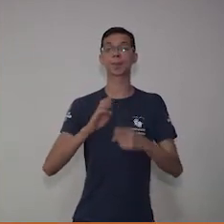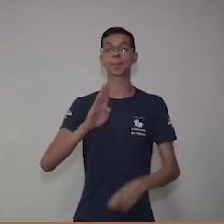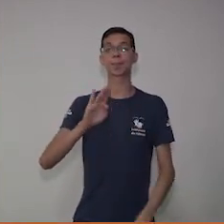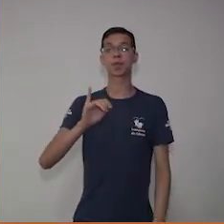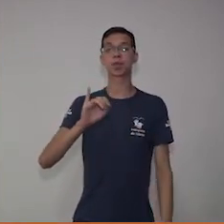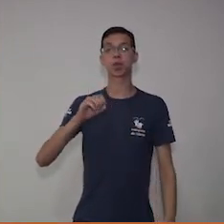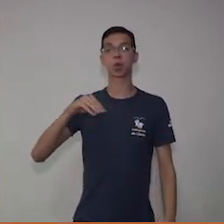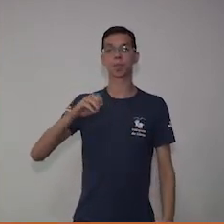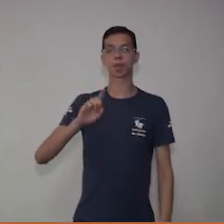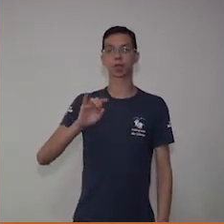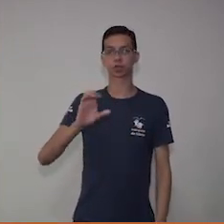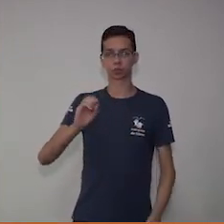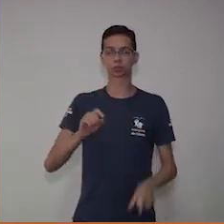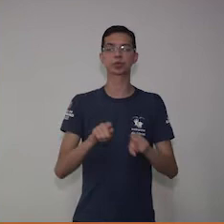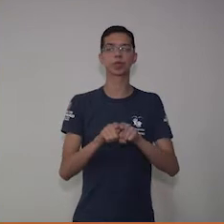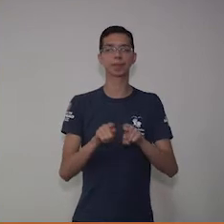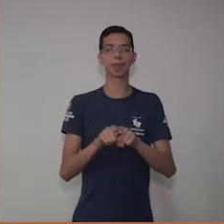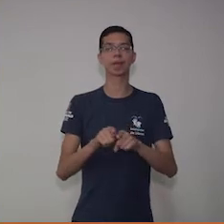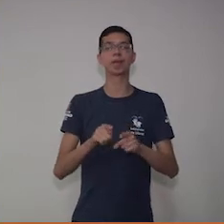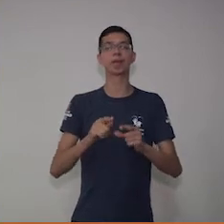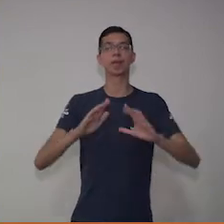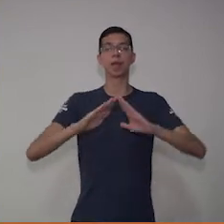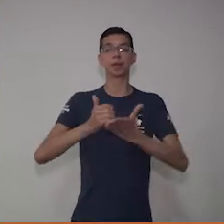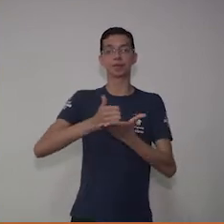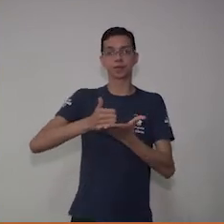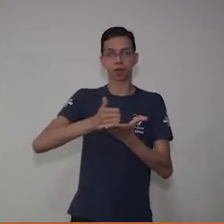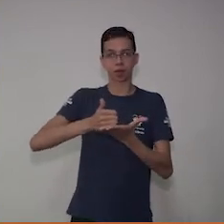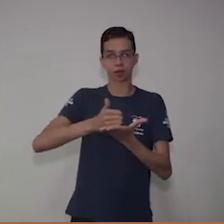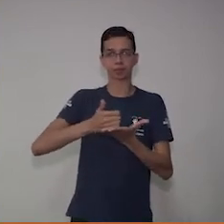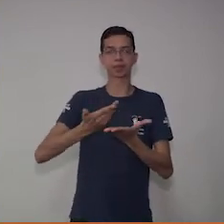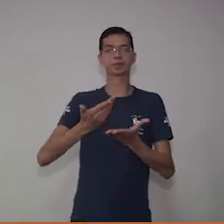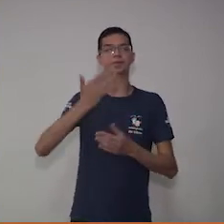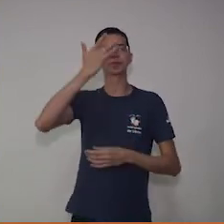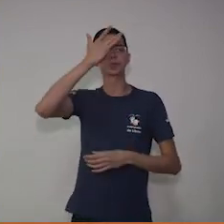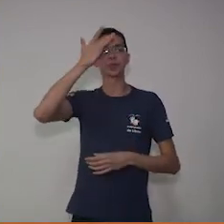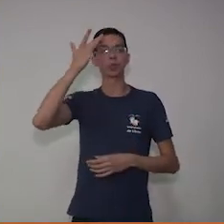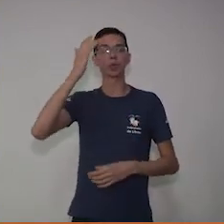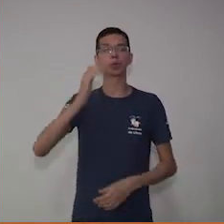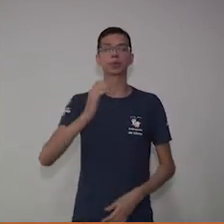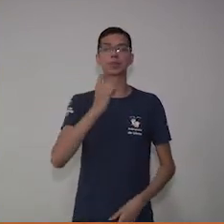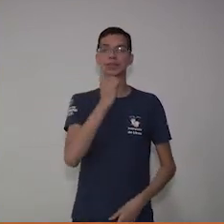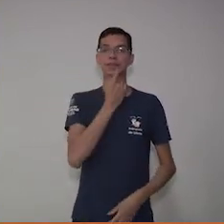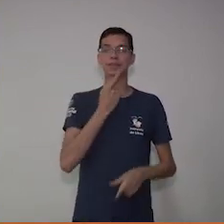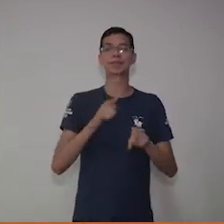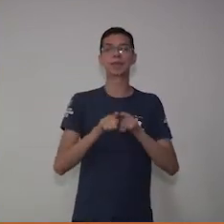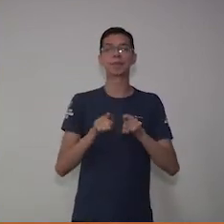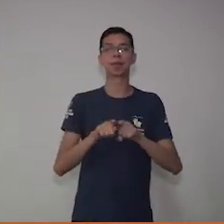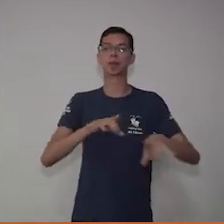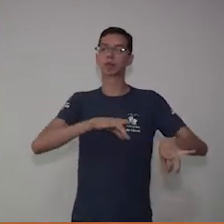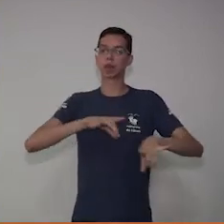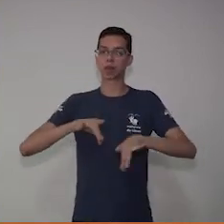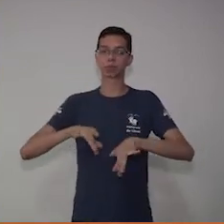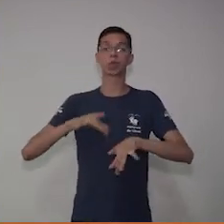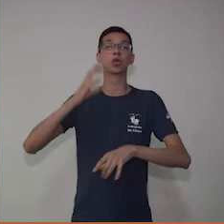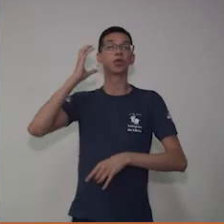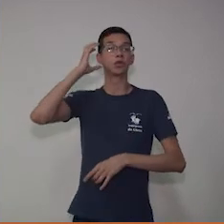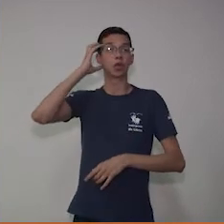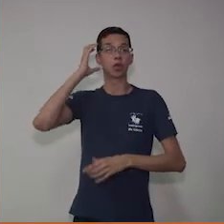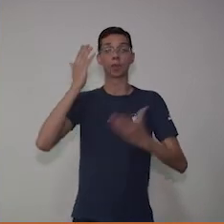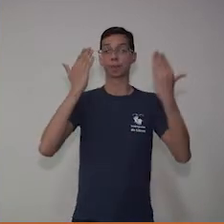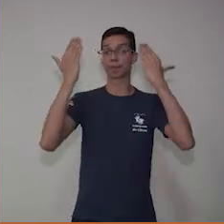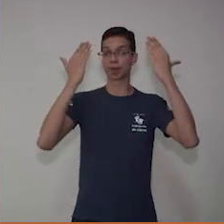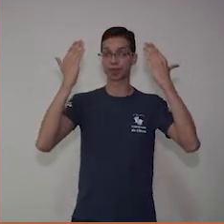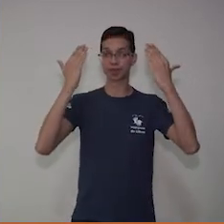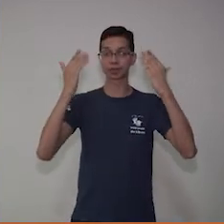farmacêuticos e técnicos de farmácia, odontólogos, auxiliar de saúde bucal e técnico em saúde bucal, fonoaudiólogos,